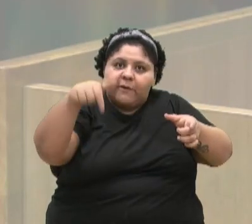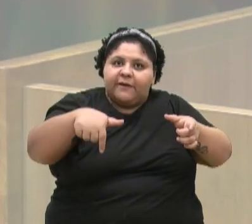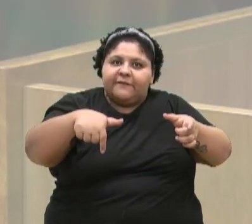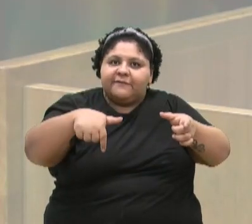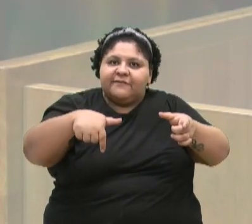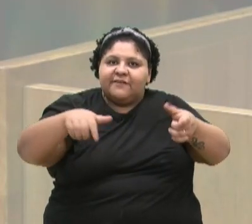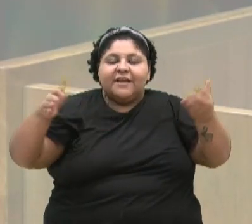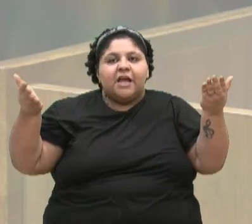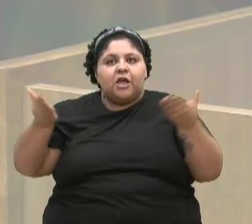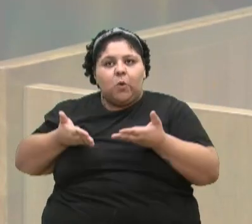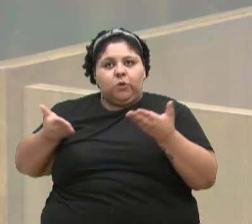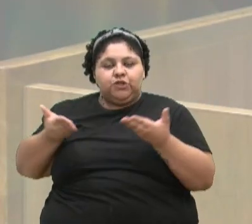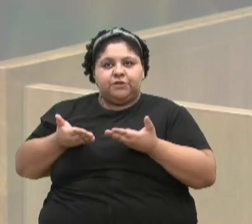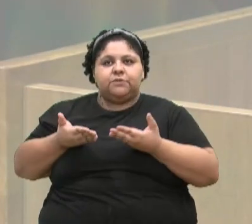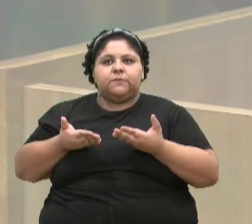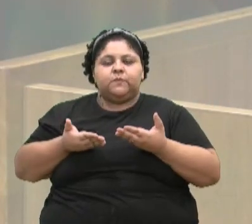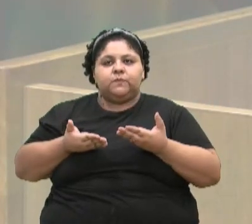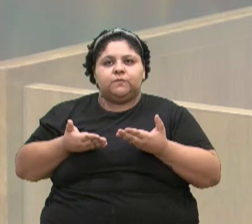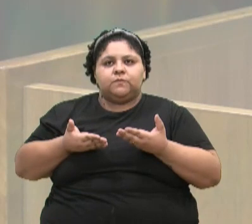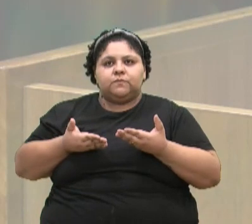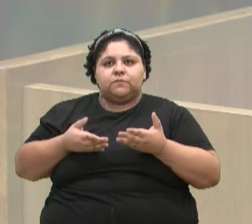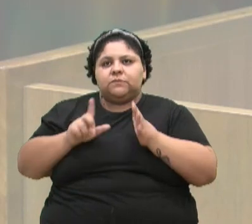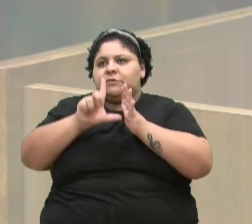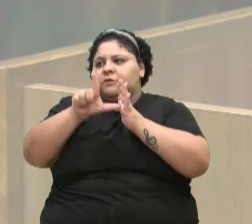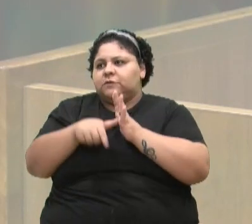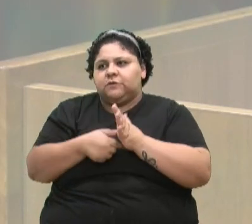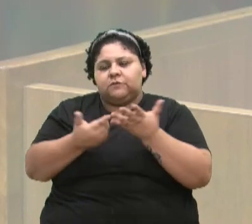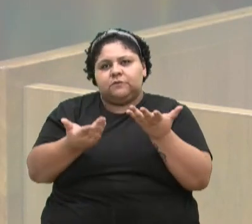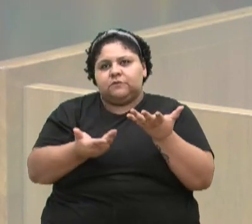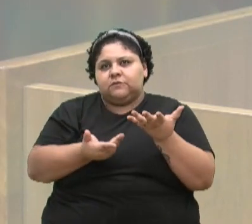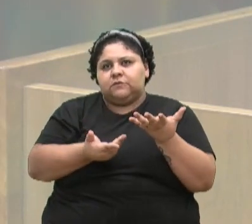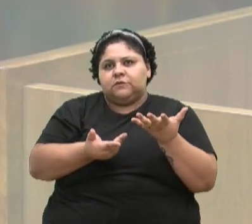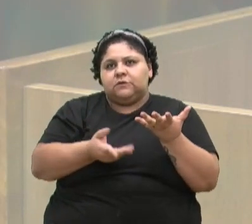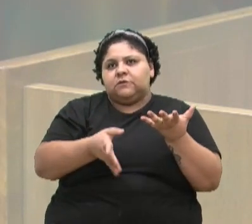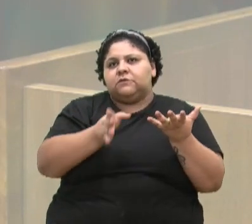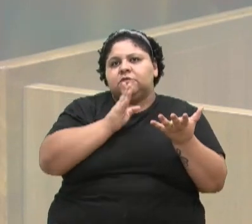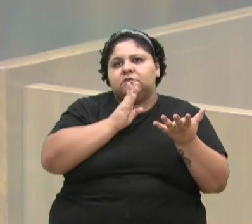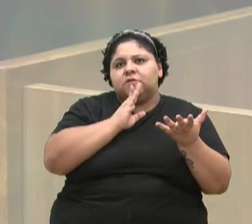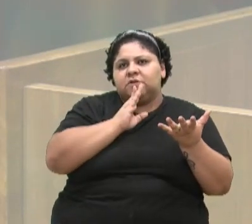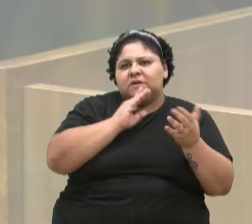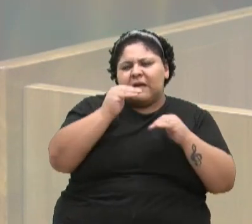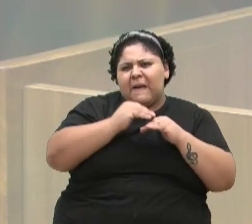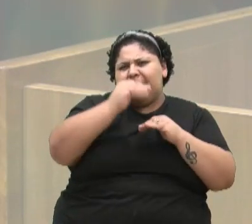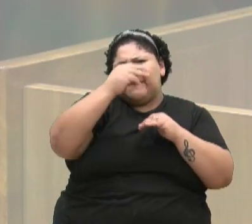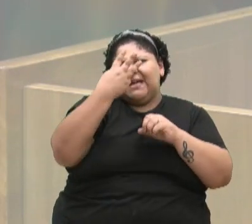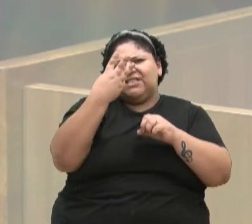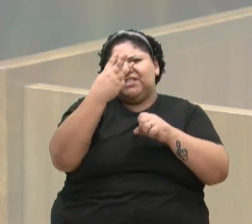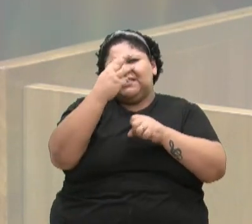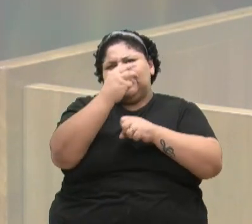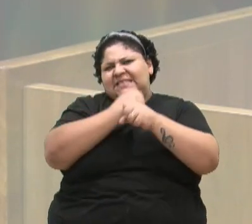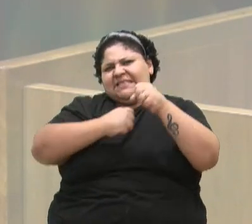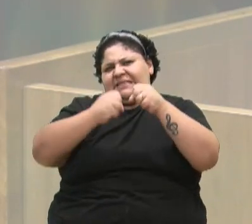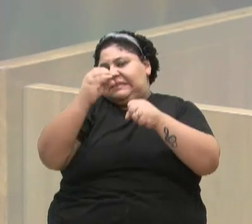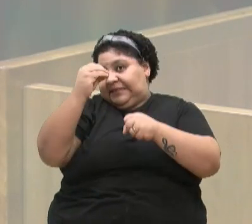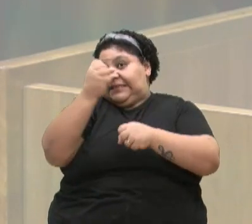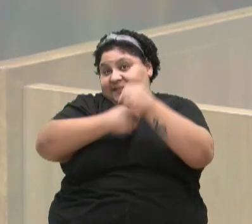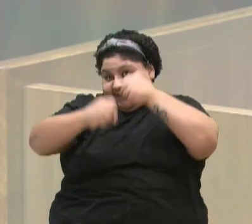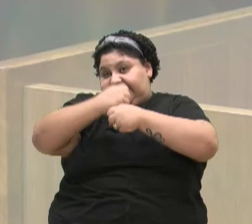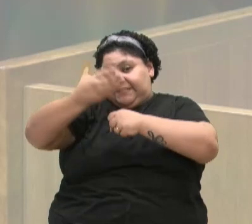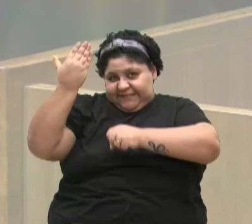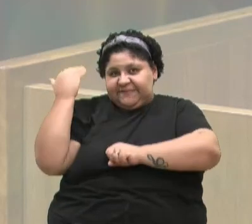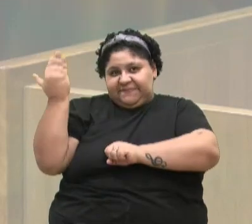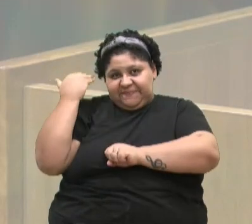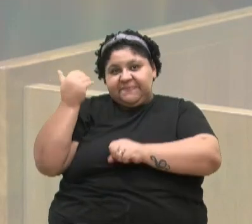E hoje, depois comecei a conhecer Singapura há mais de 30 anos atrás. E hoje ele